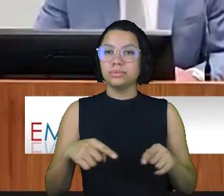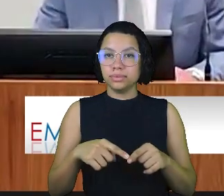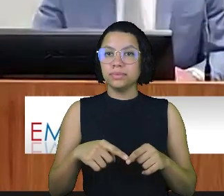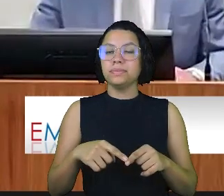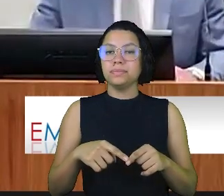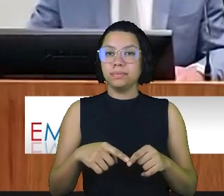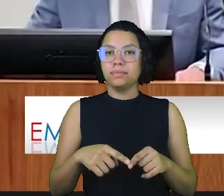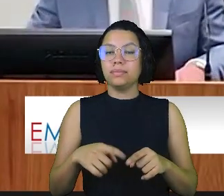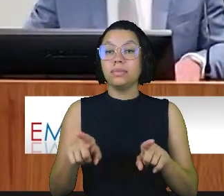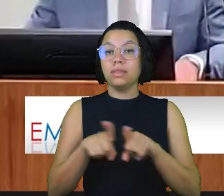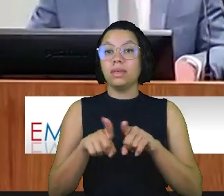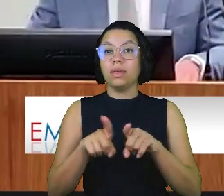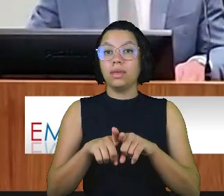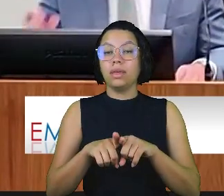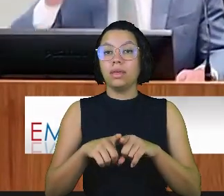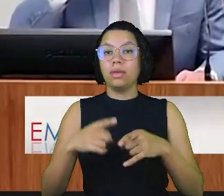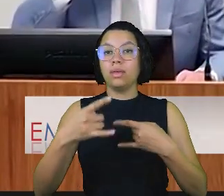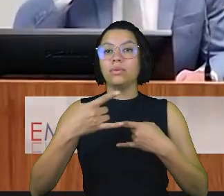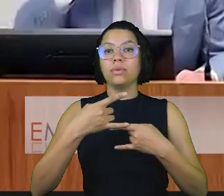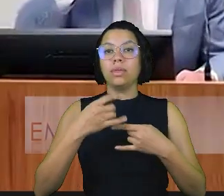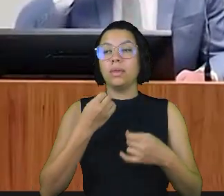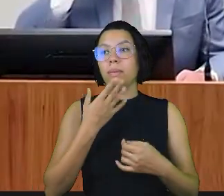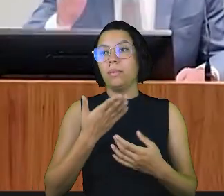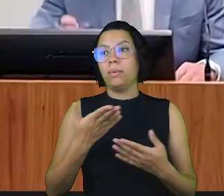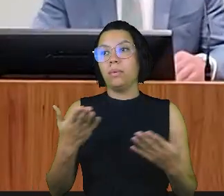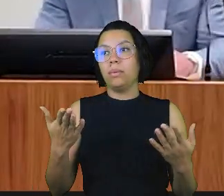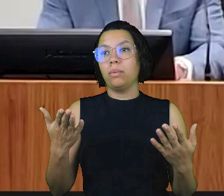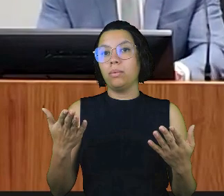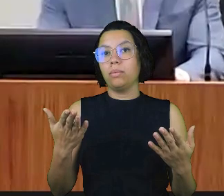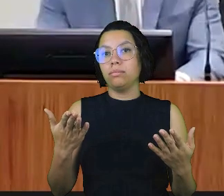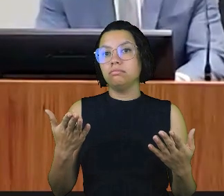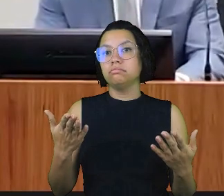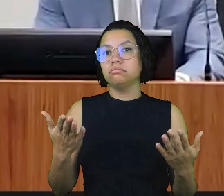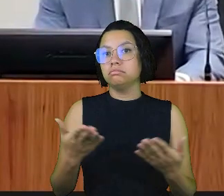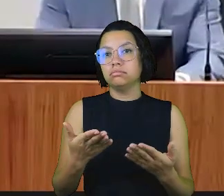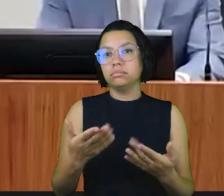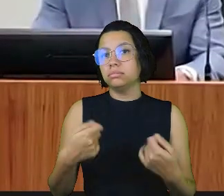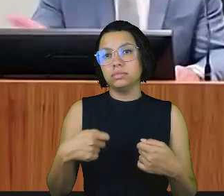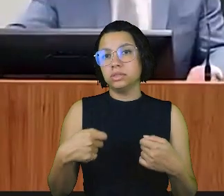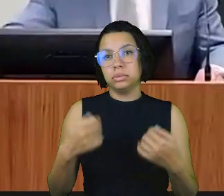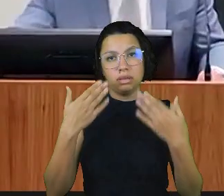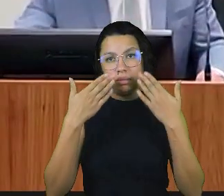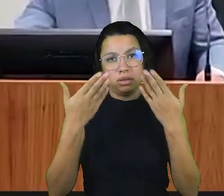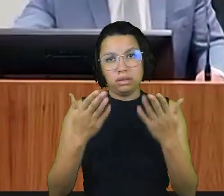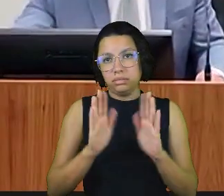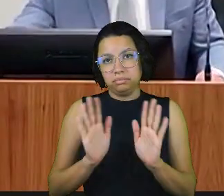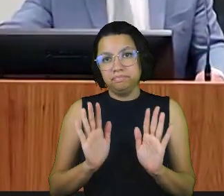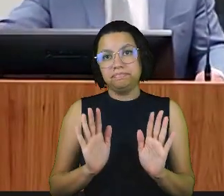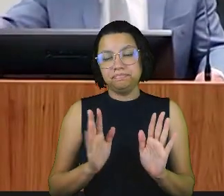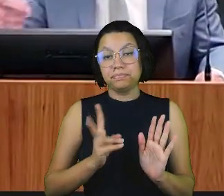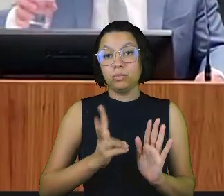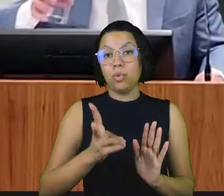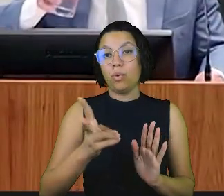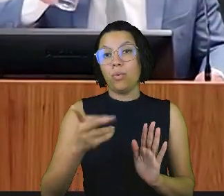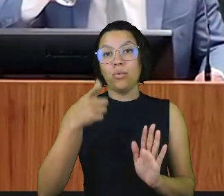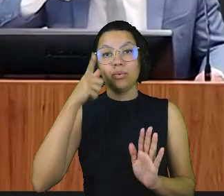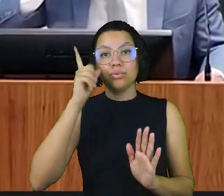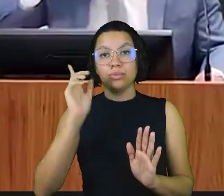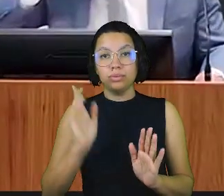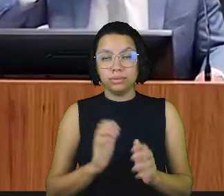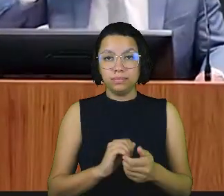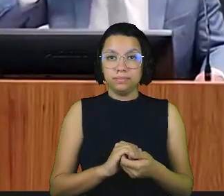também online. Bom, hoje acho que a gente não precisa de apresentações, né? É uma continuidade